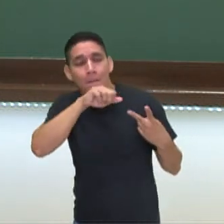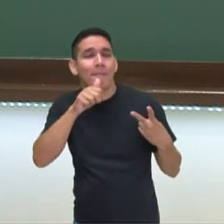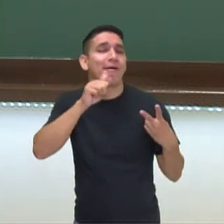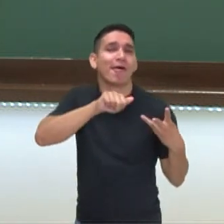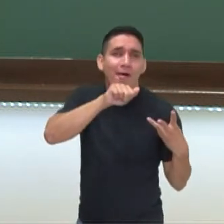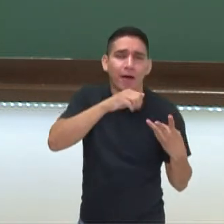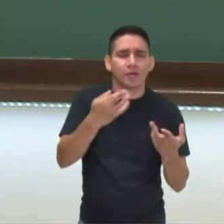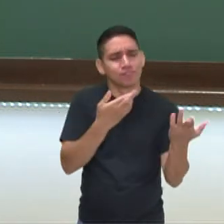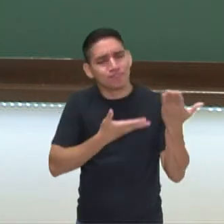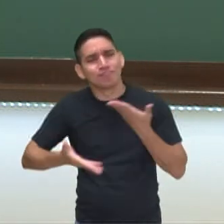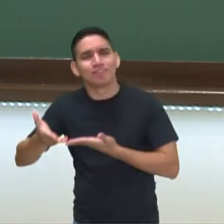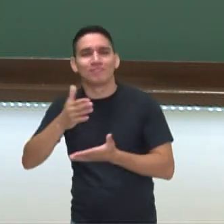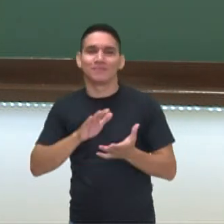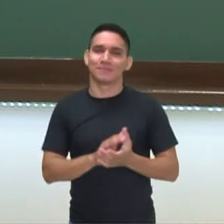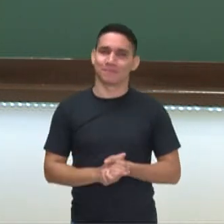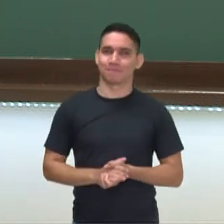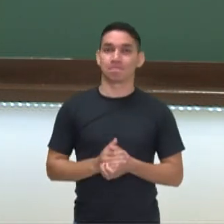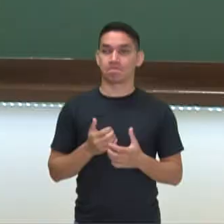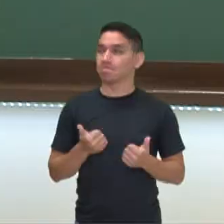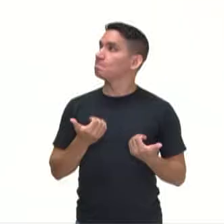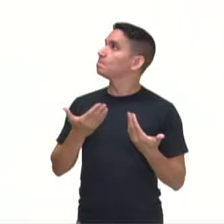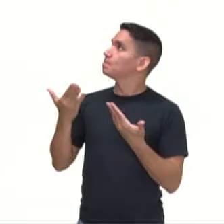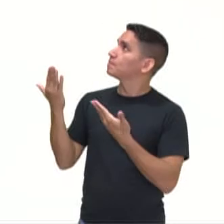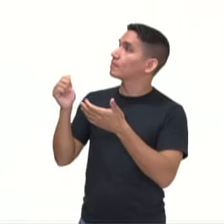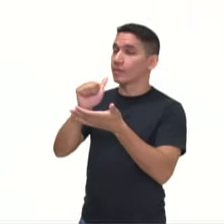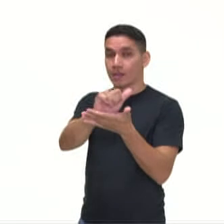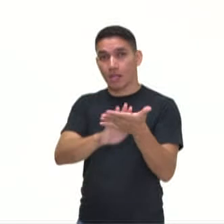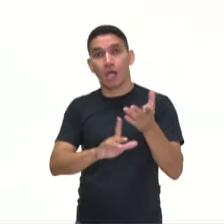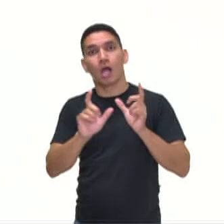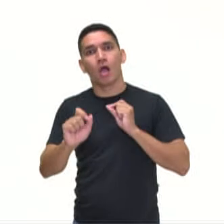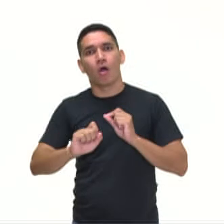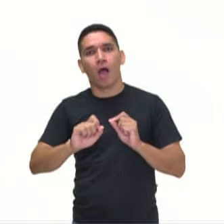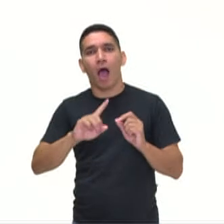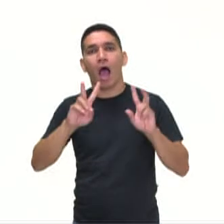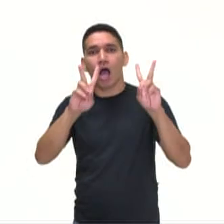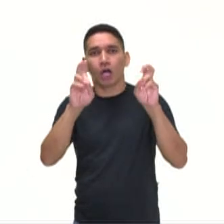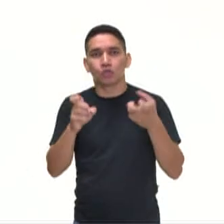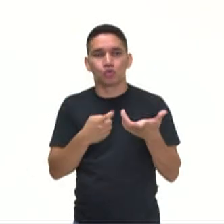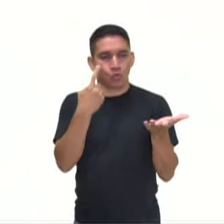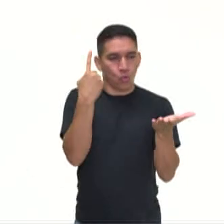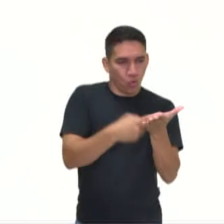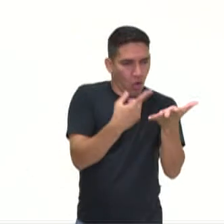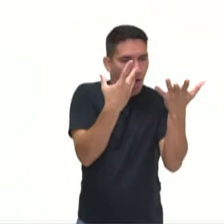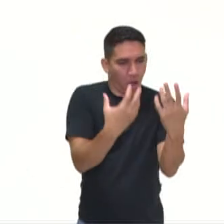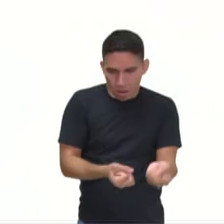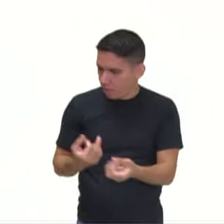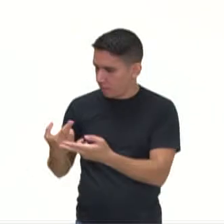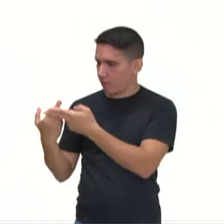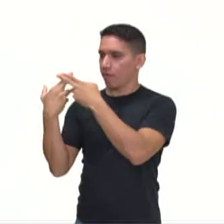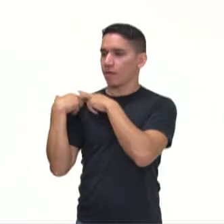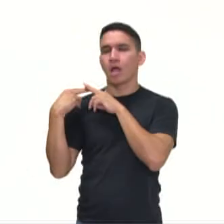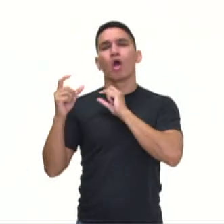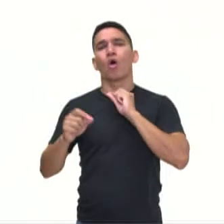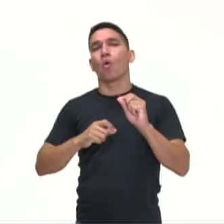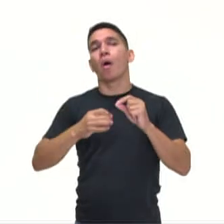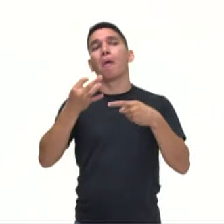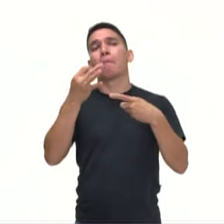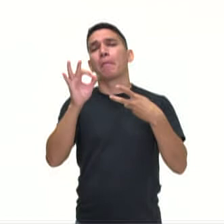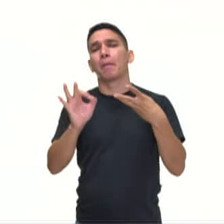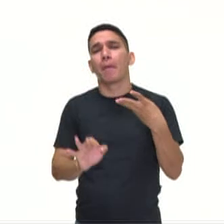relaciona, né? Agora sim a nossa atividade, né? Sobre compromisso e responsabilidade.